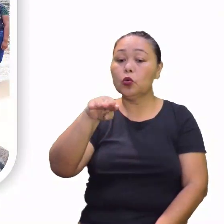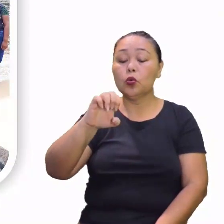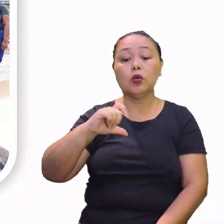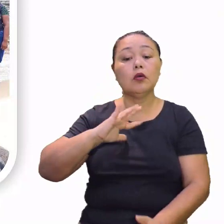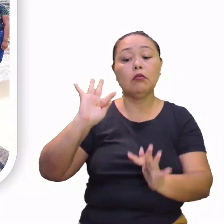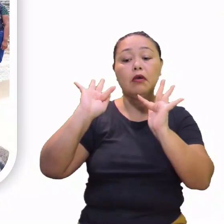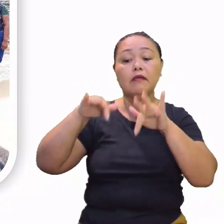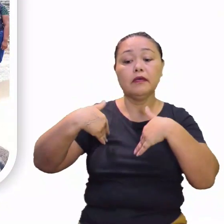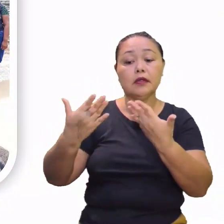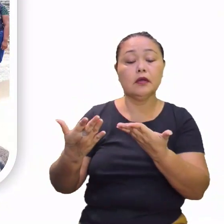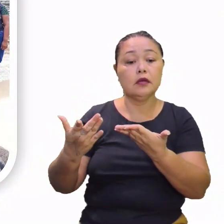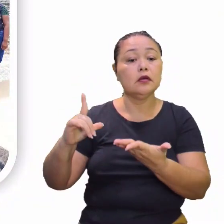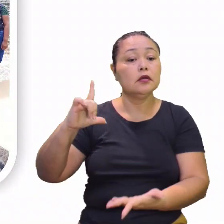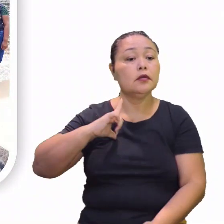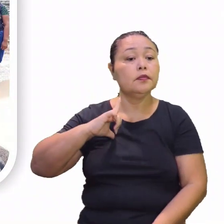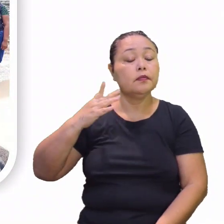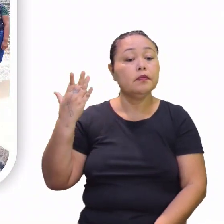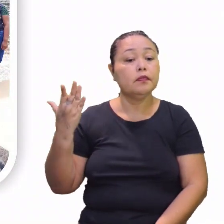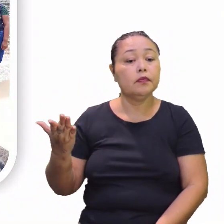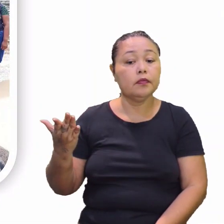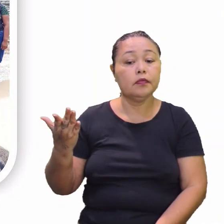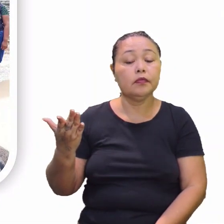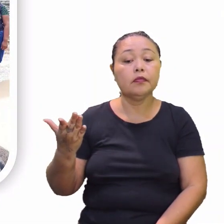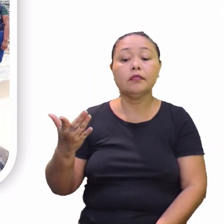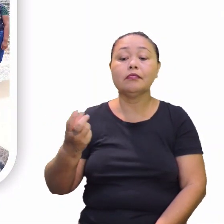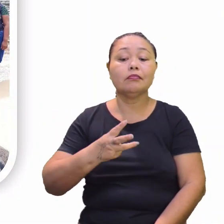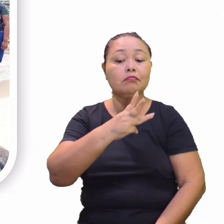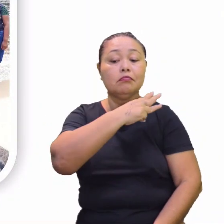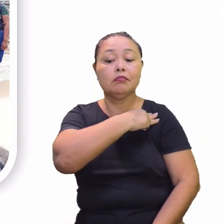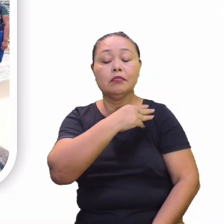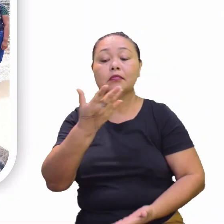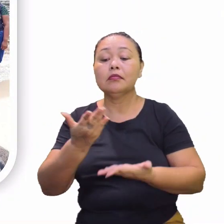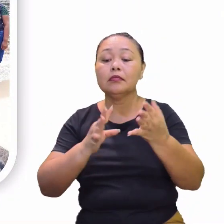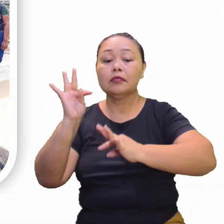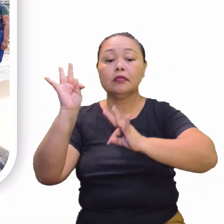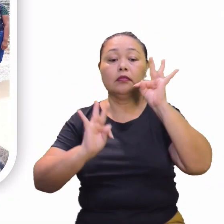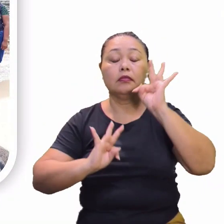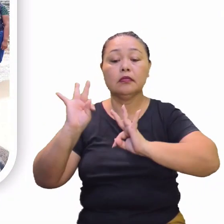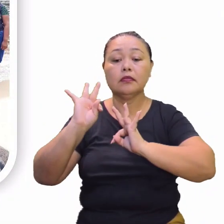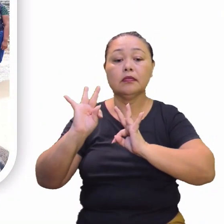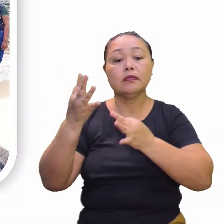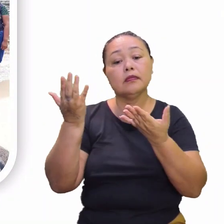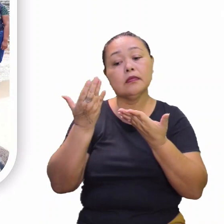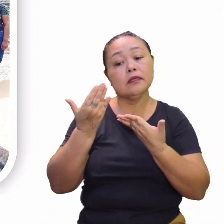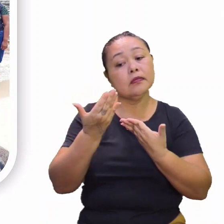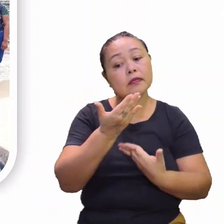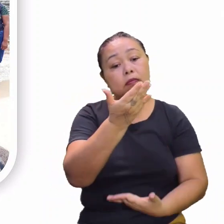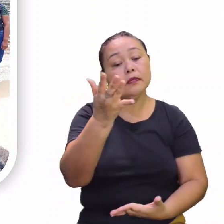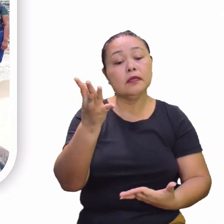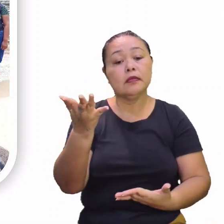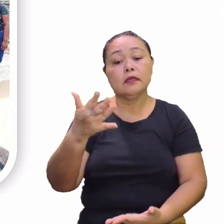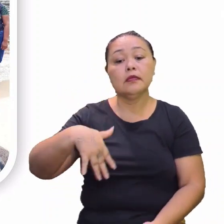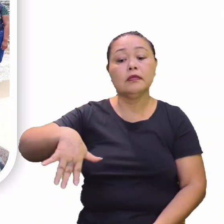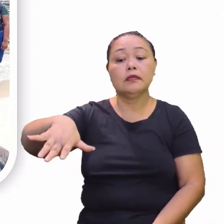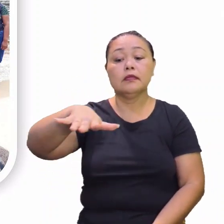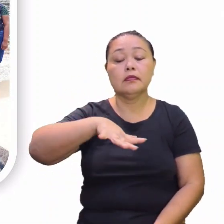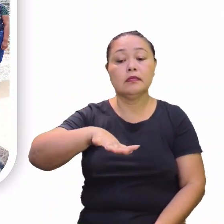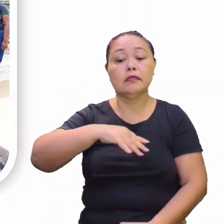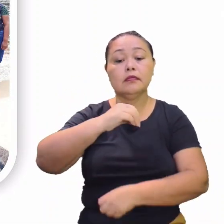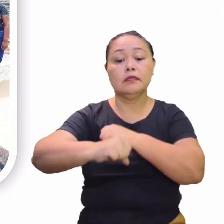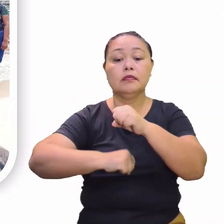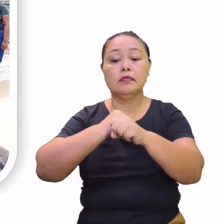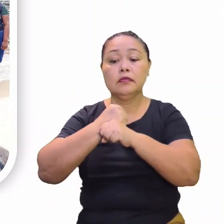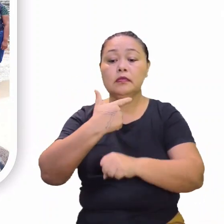para finalizar, nós temos aqui, ó, Terceirão Mediação Tecnológica. Desejamos a vocês, turma